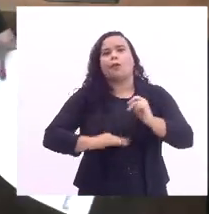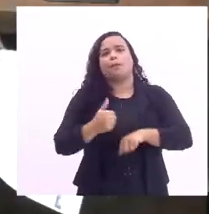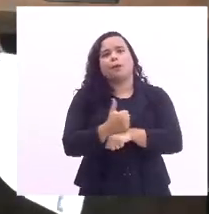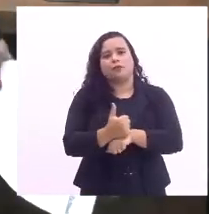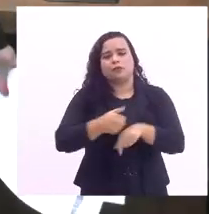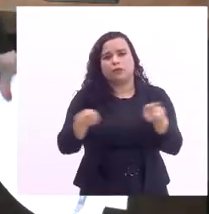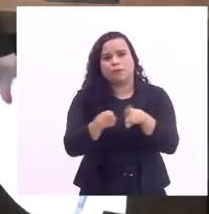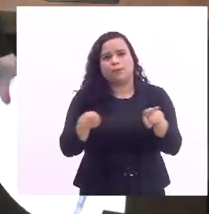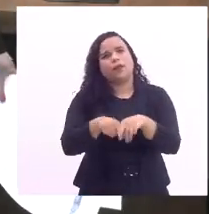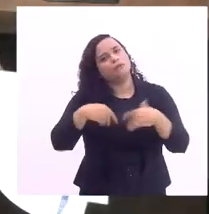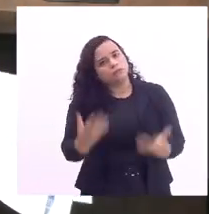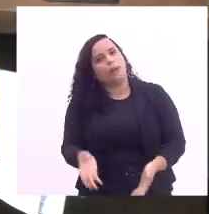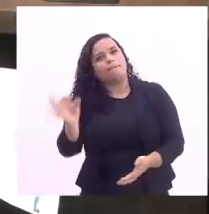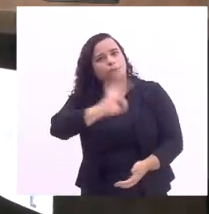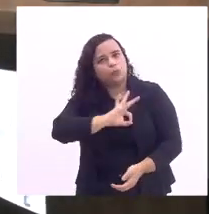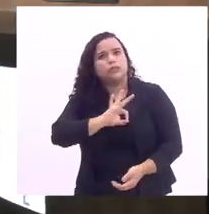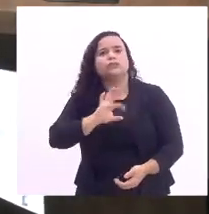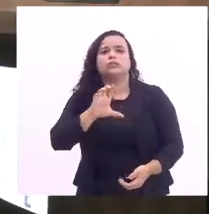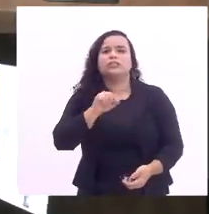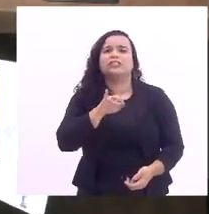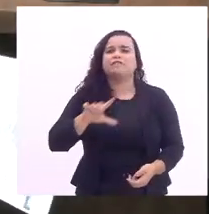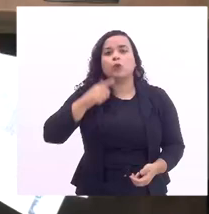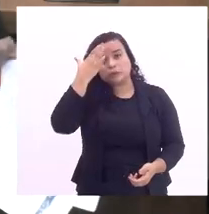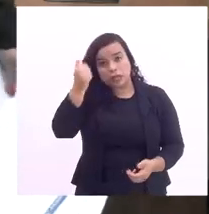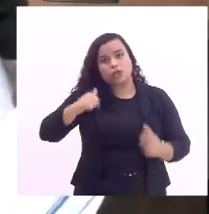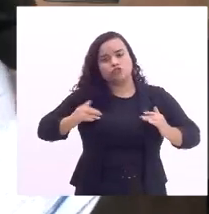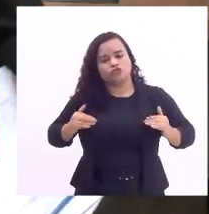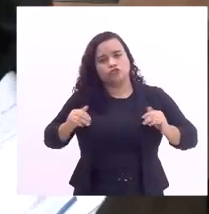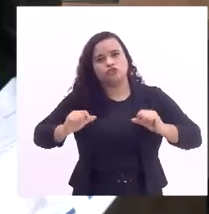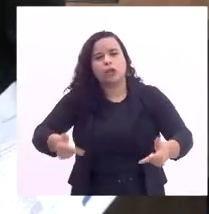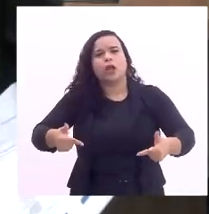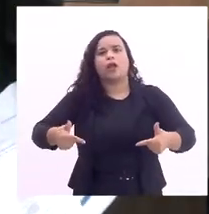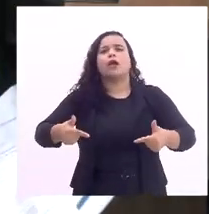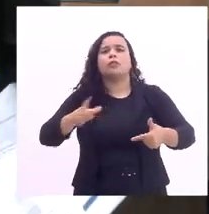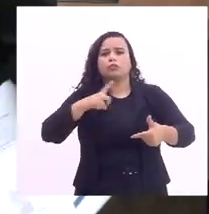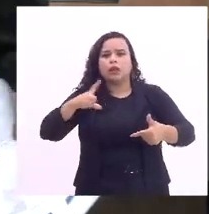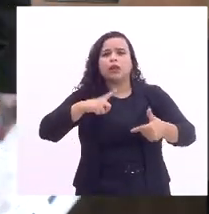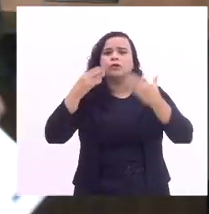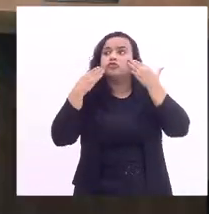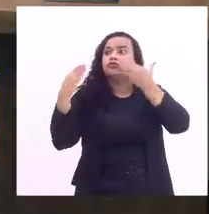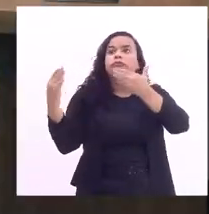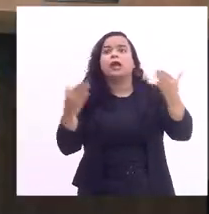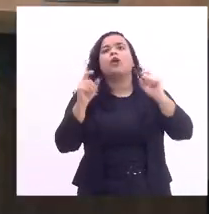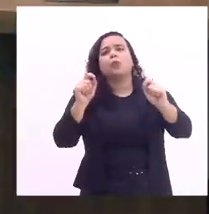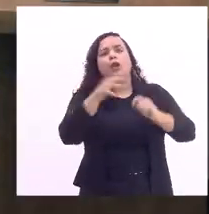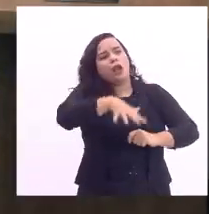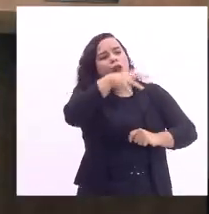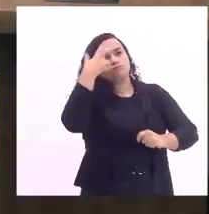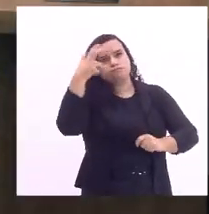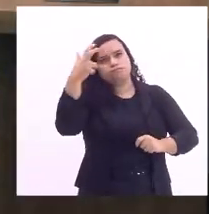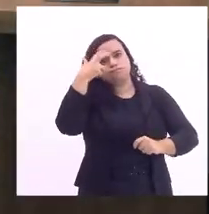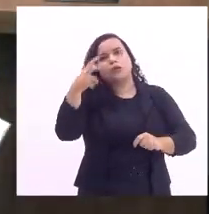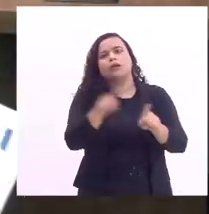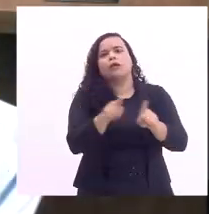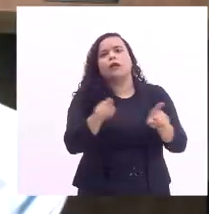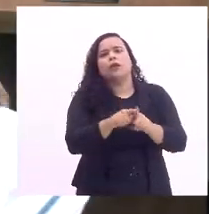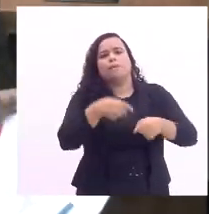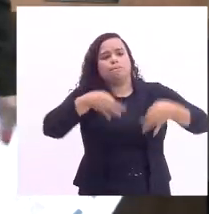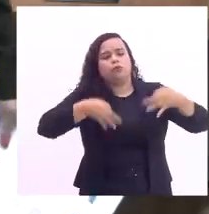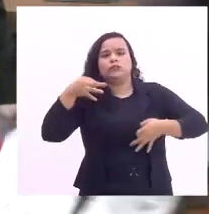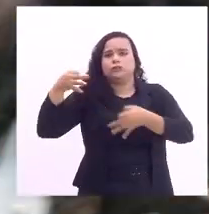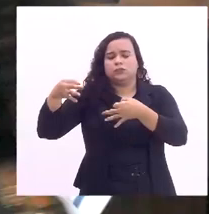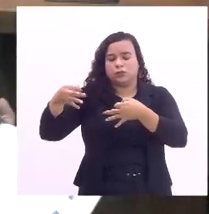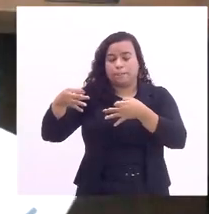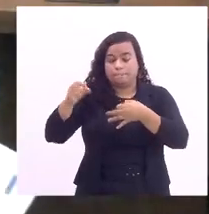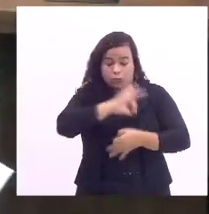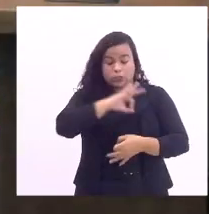Polícia Civil é uma polícia que se destaca por uma atuação de inteligência, a Polícia Verdade. Judiciária. Então, essa é uma disputa de concepção que eu não